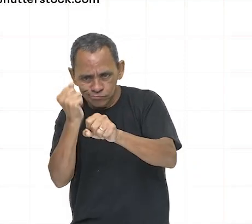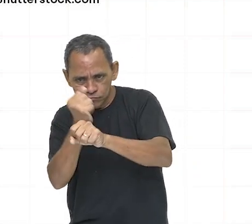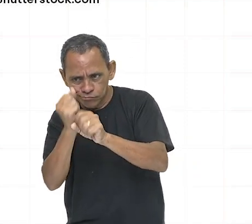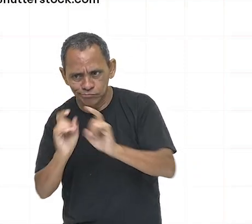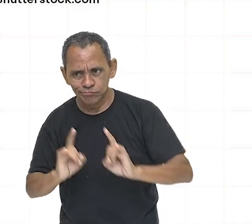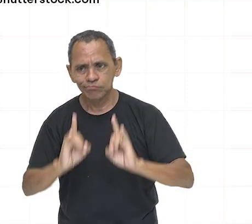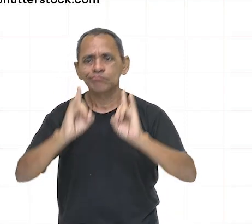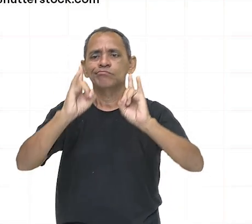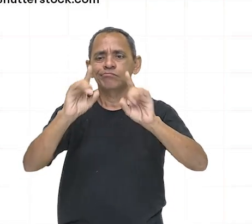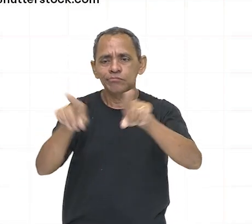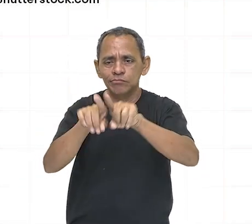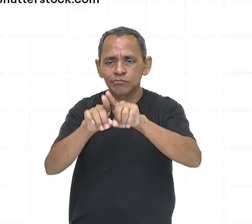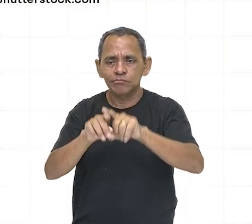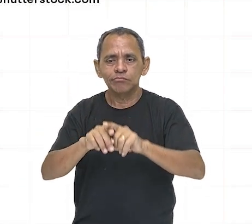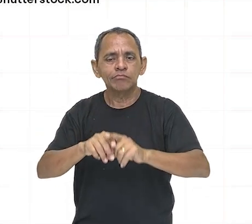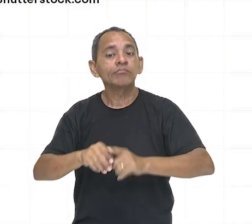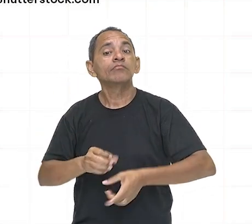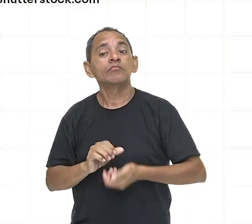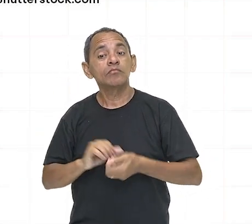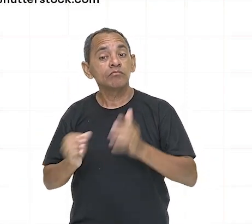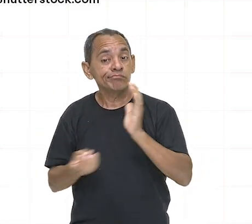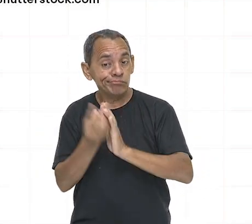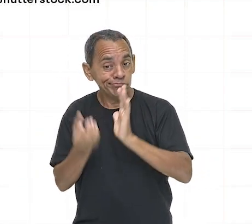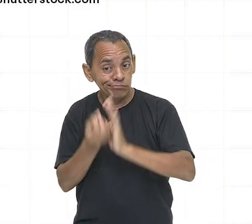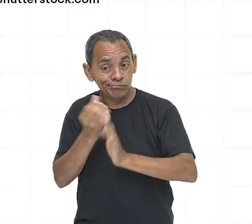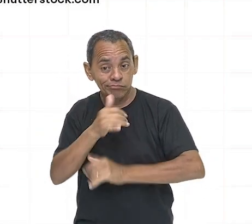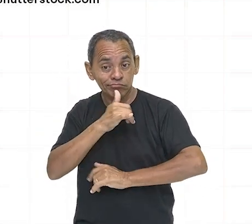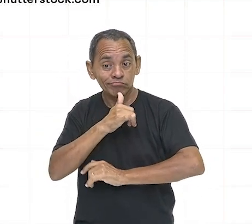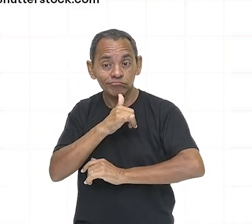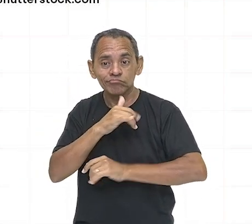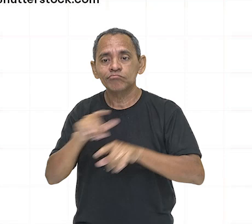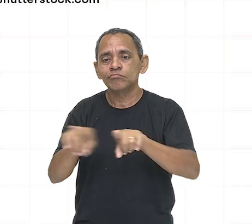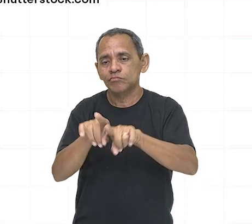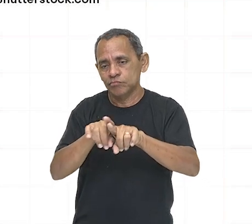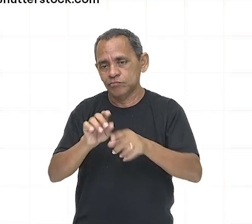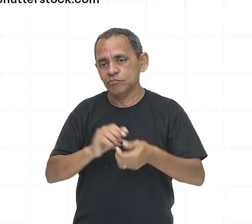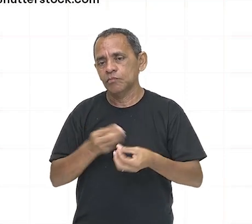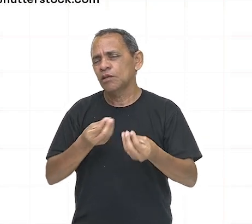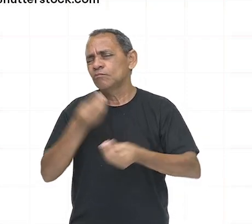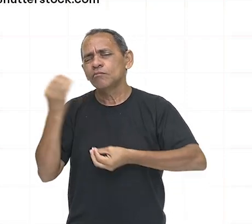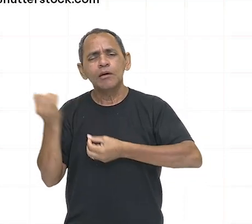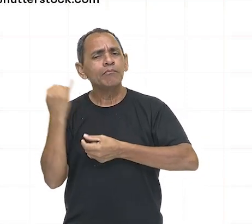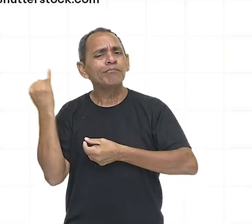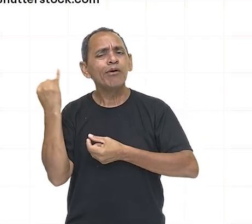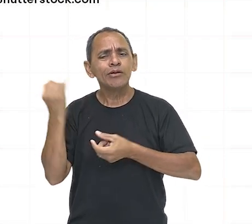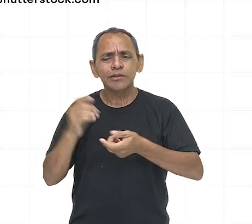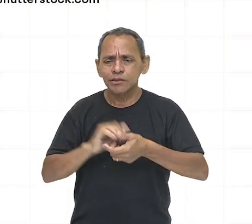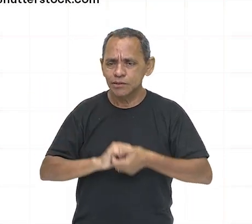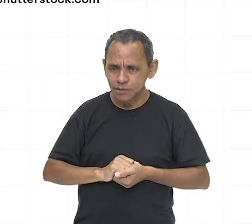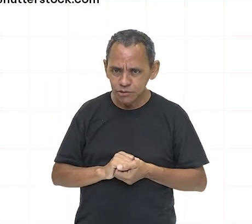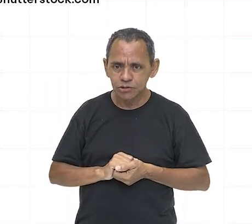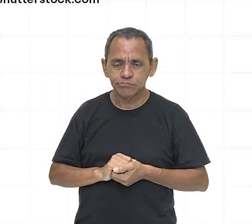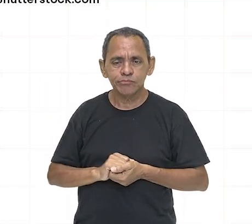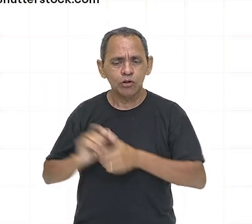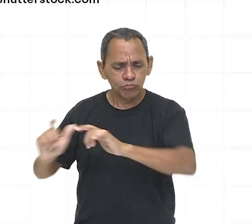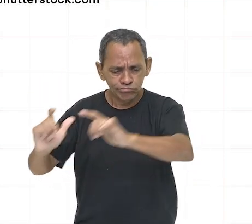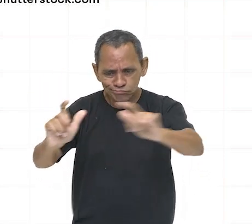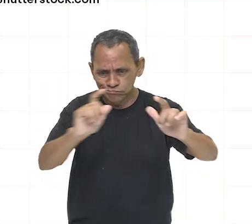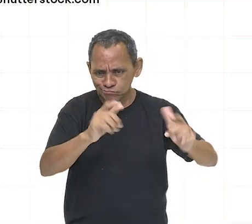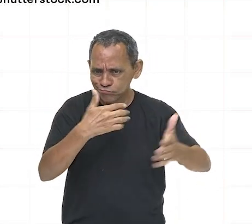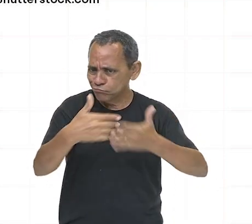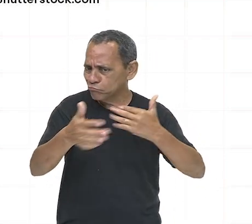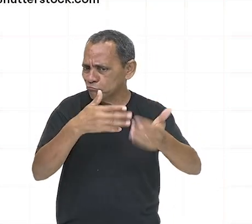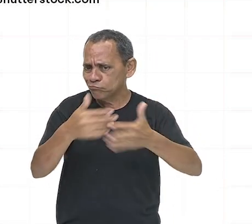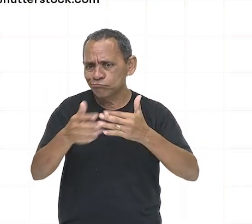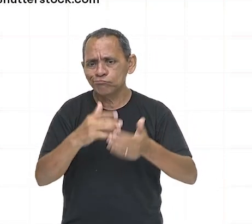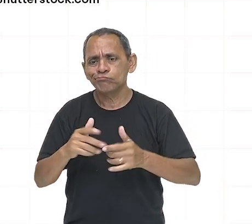e também a produção de energia, né? A energia é importantíssima aí para toda e qualquer atividade do